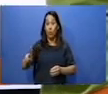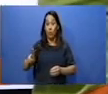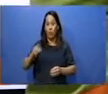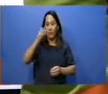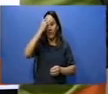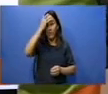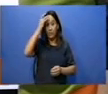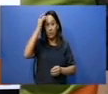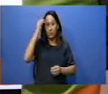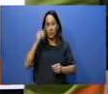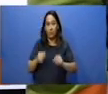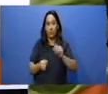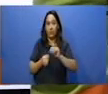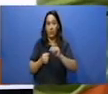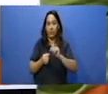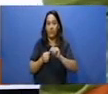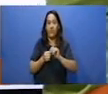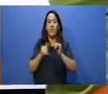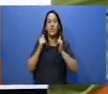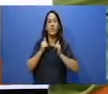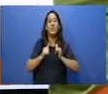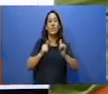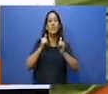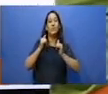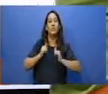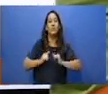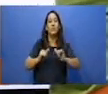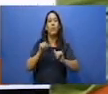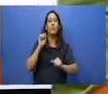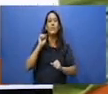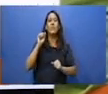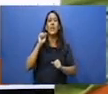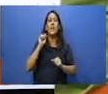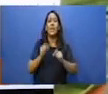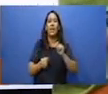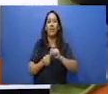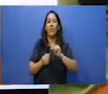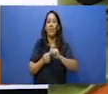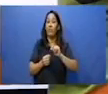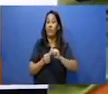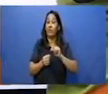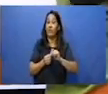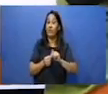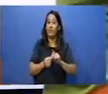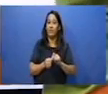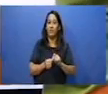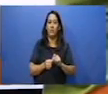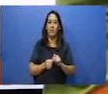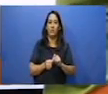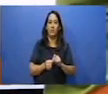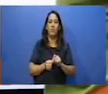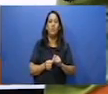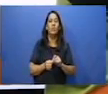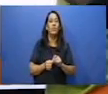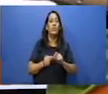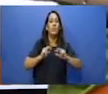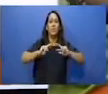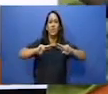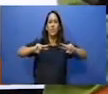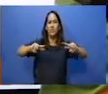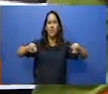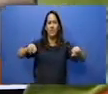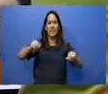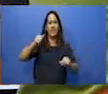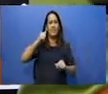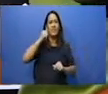publicação são as informações sobre o autor, se houver. Aqui não existia um autor só, e